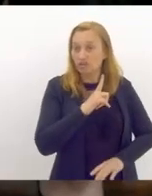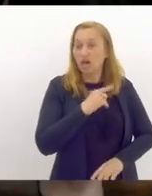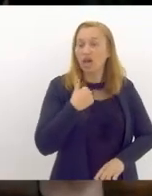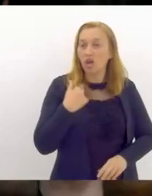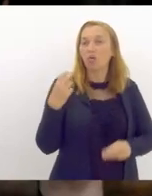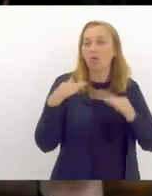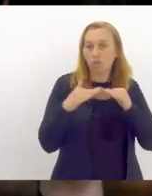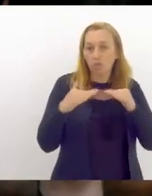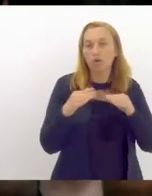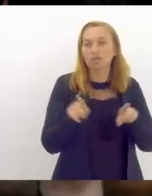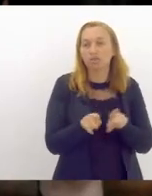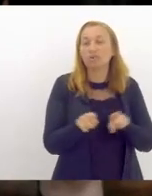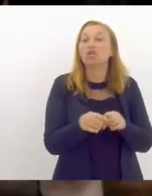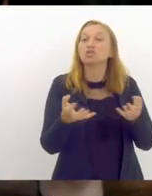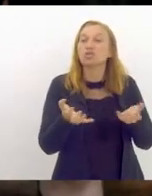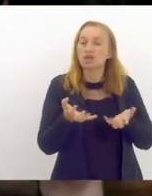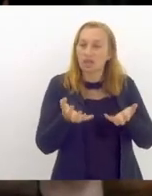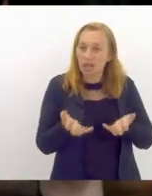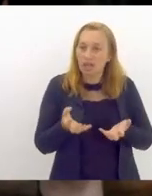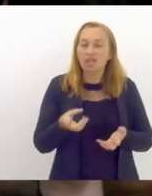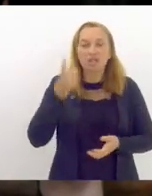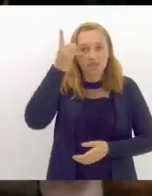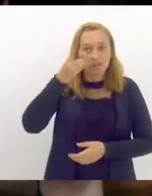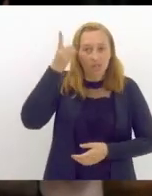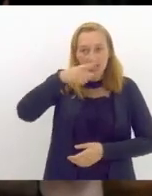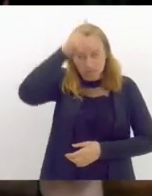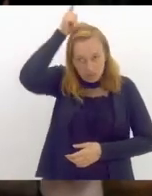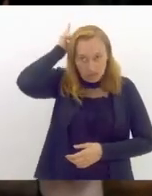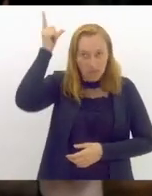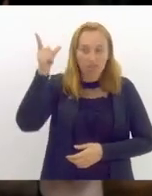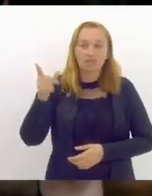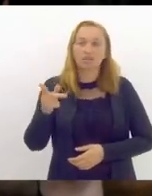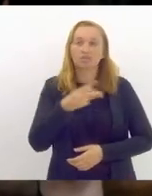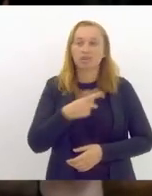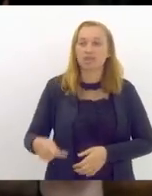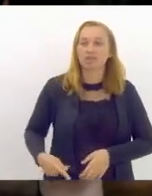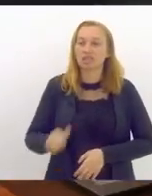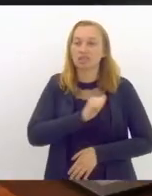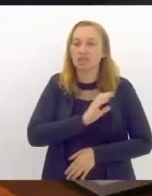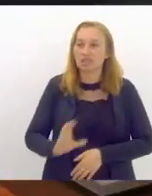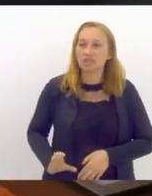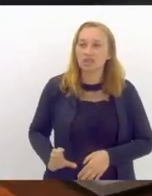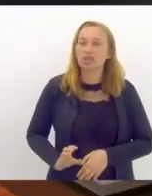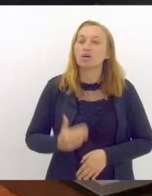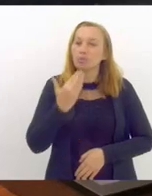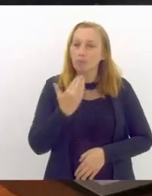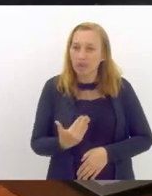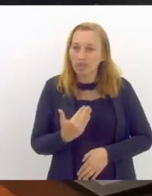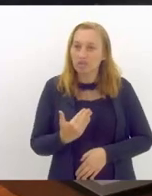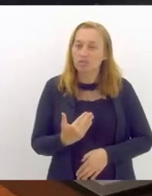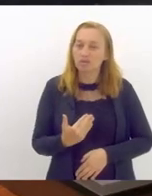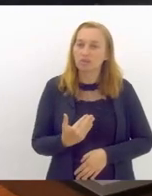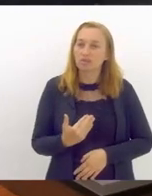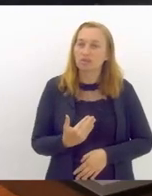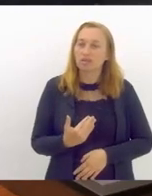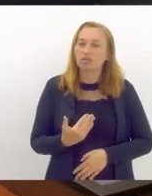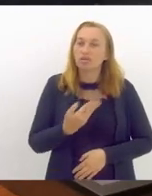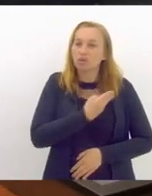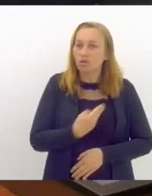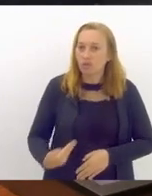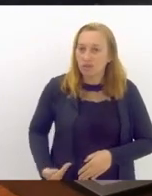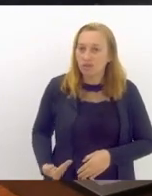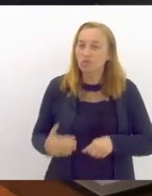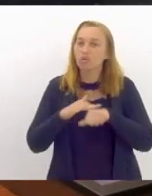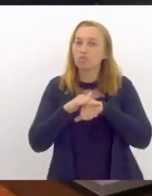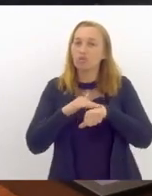vou estar de acordo eu só quero E aí Deputado Paulo de Presidente Siciliano eu só pediria que aí o governador